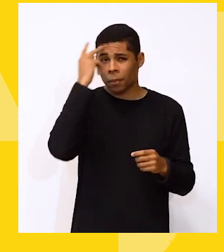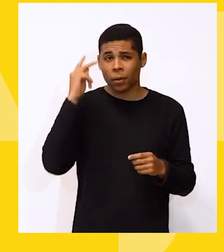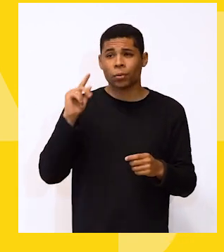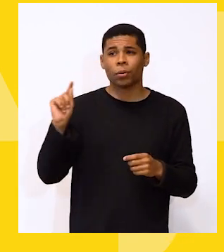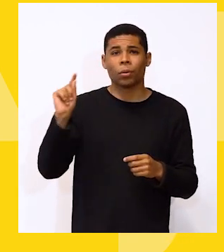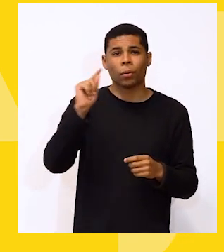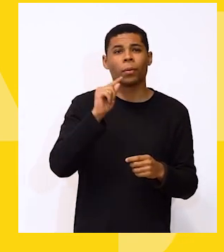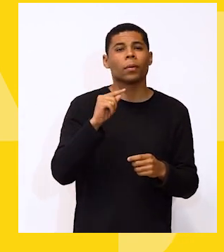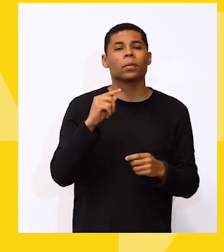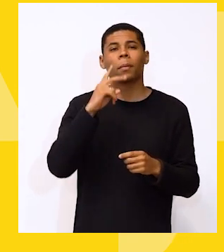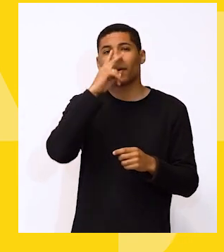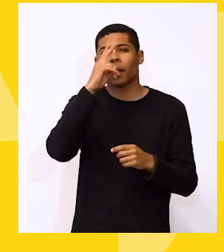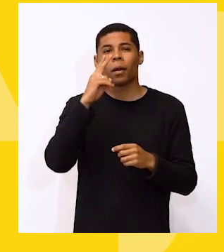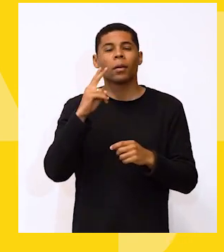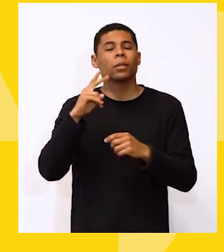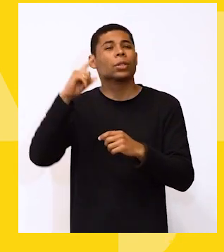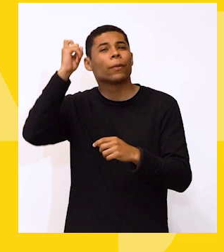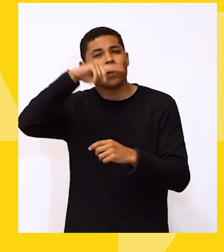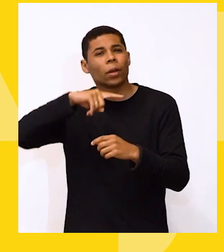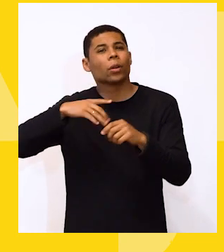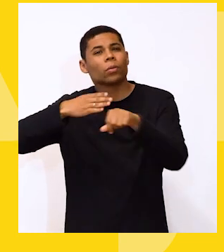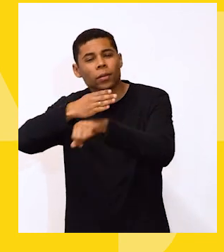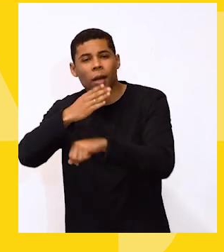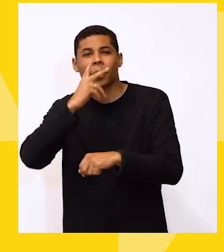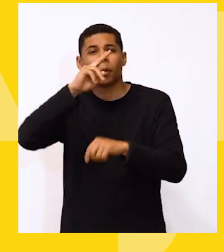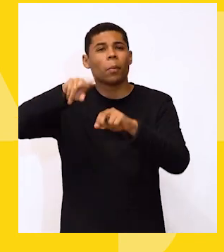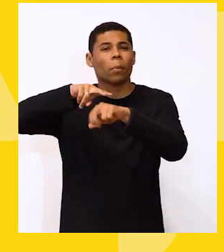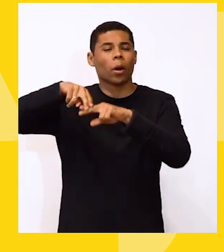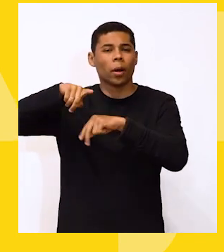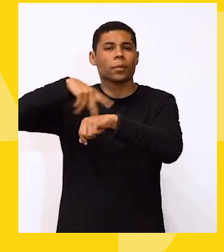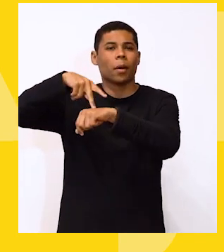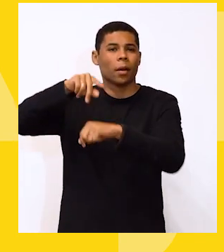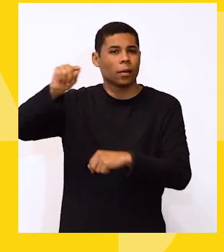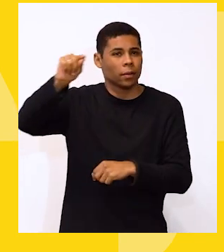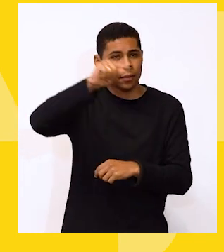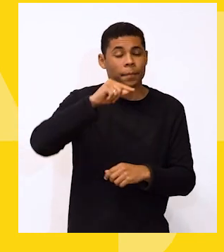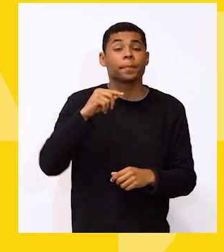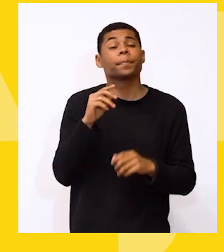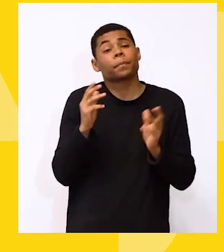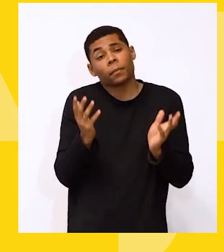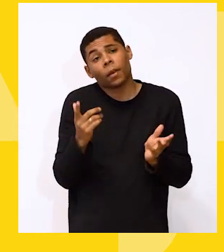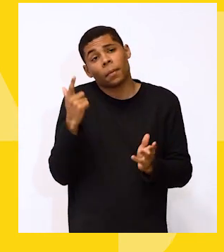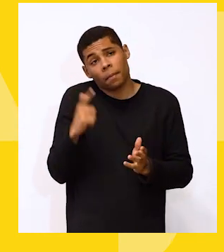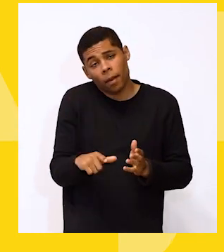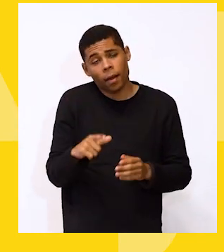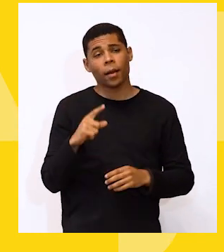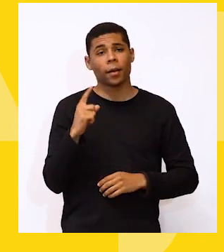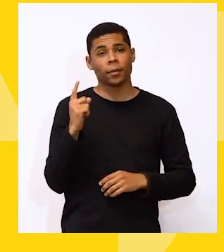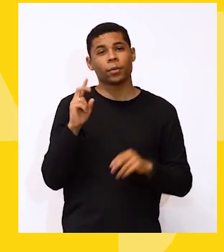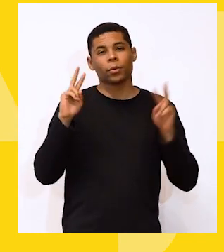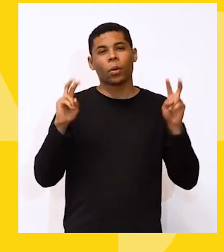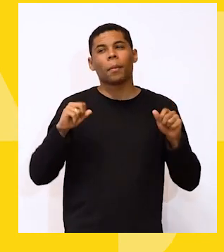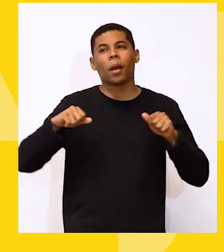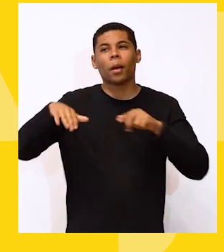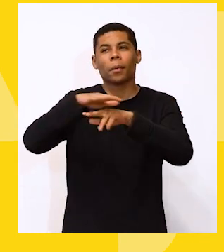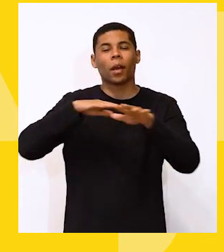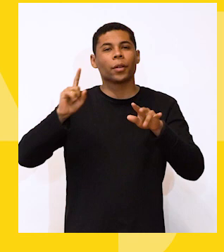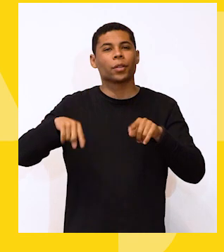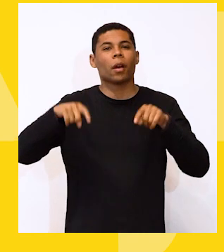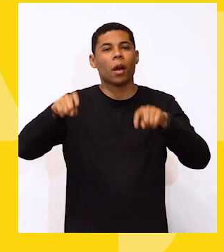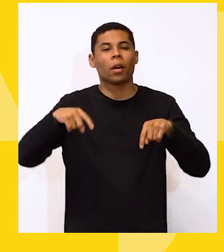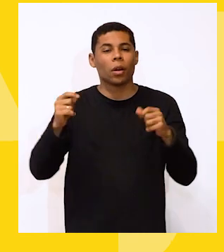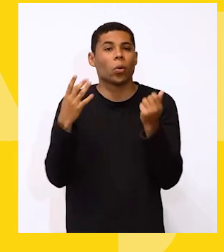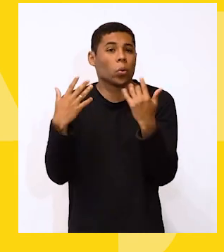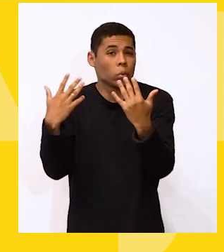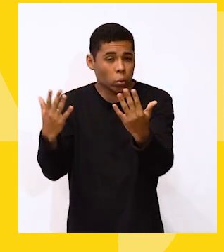controle de desmatamento complicado tem que ser trabalhado de uma forma um pouco diferente e finalmente aqui dentro do ambiente a questão da Agricultura